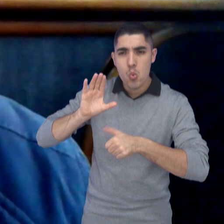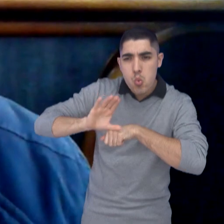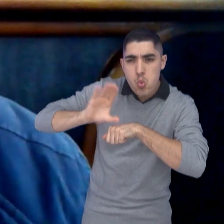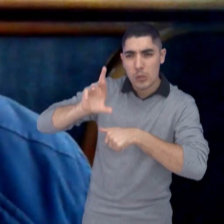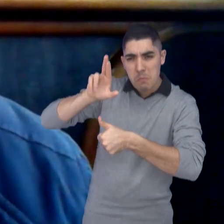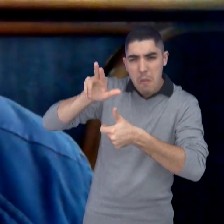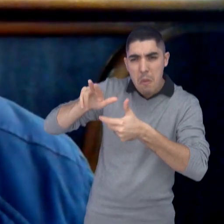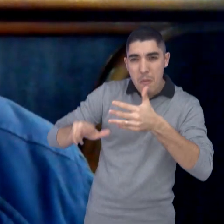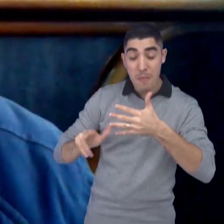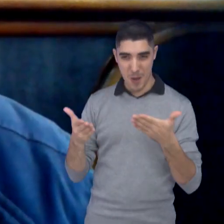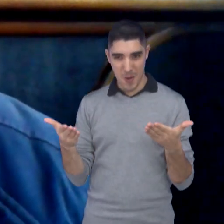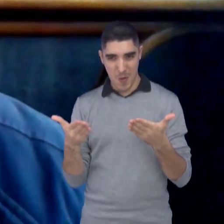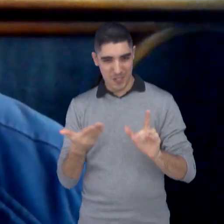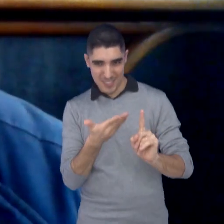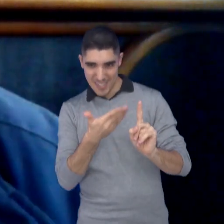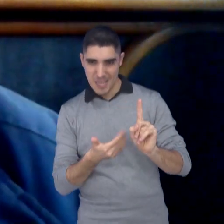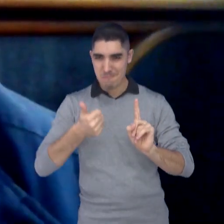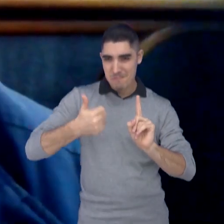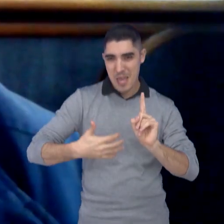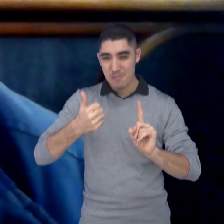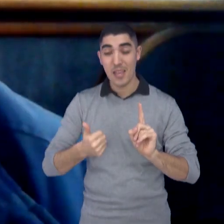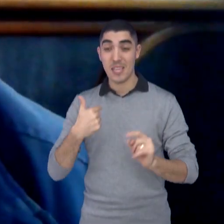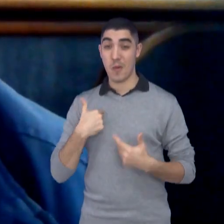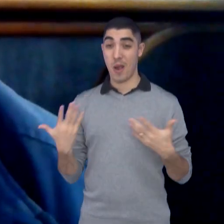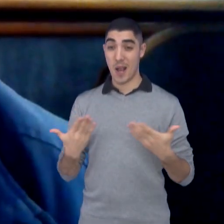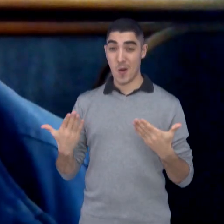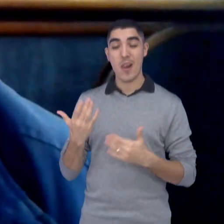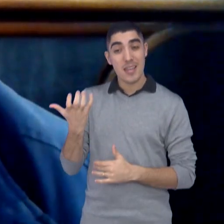ele falar aqui agora comigo, na próxima eu quero pôr ele na